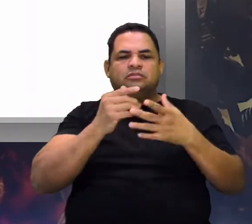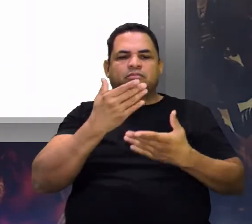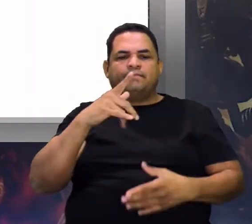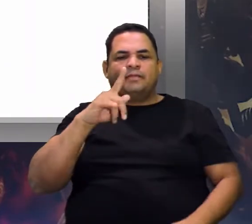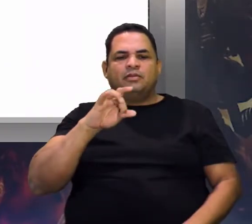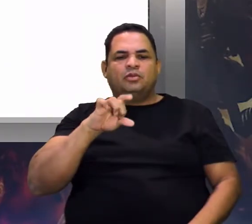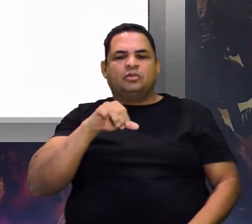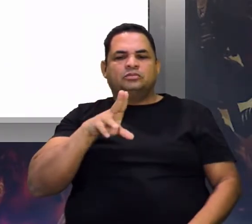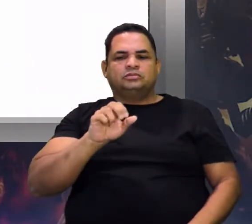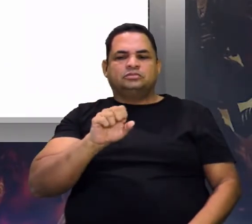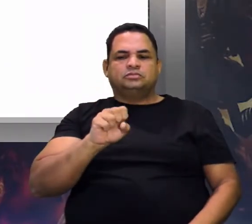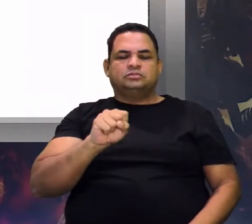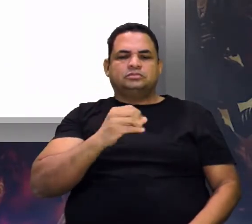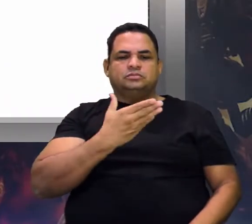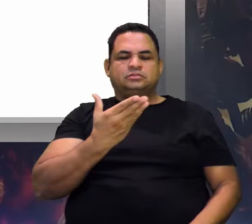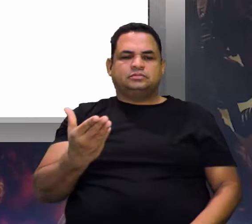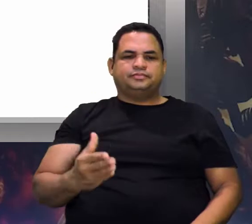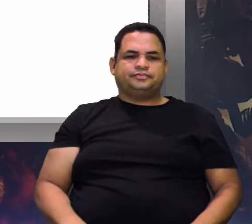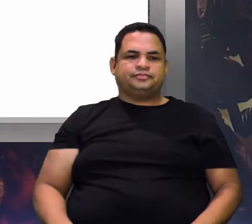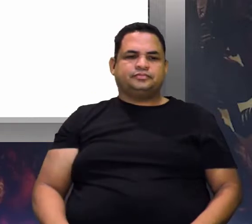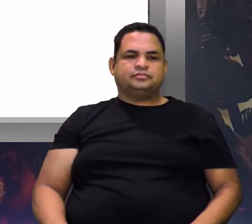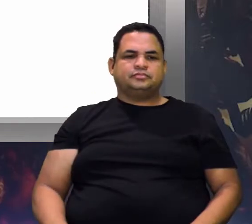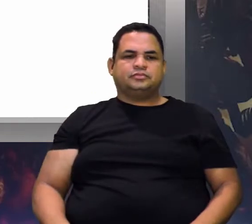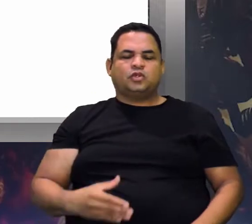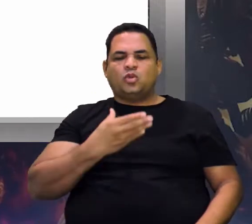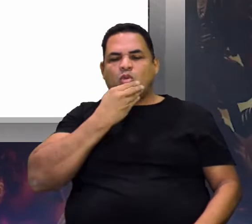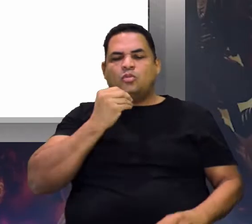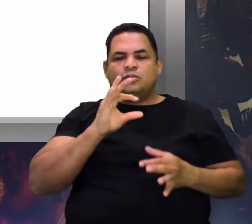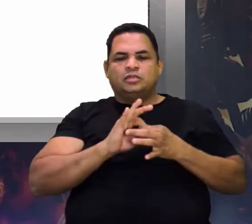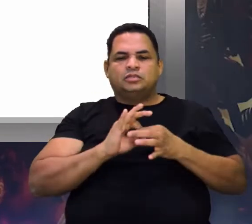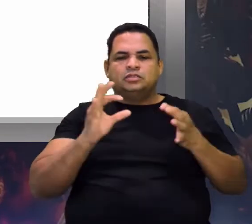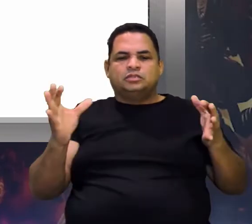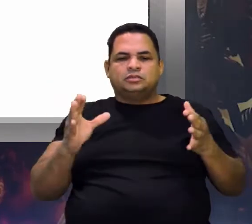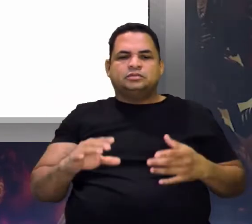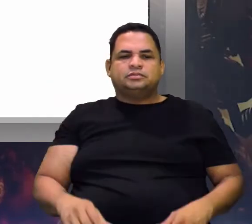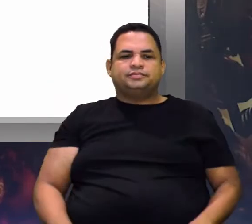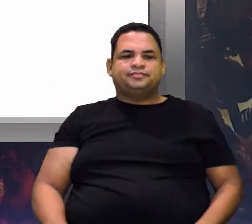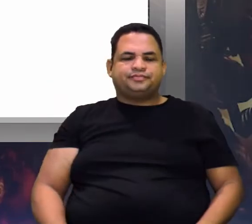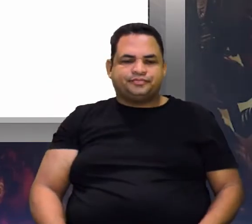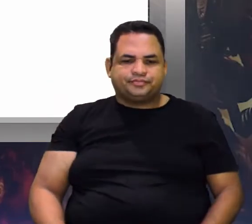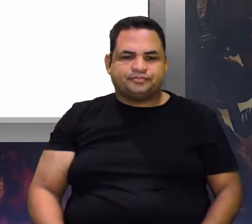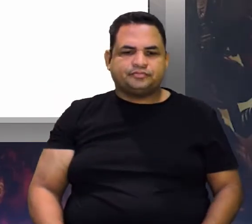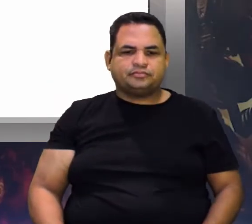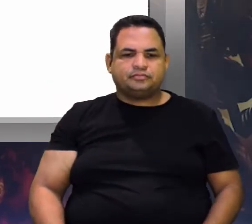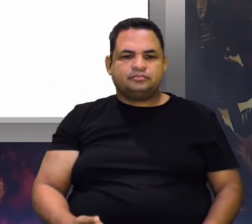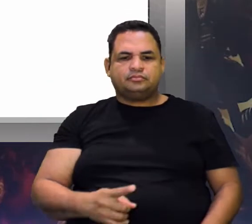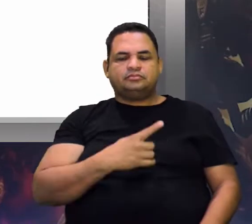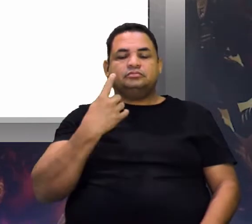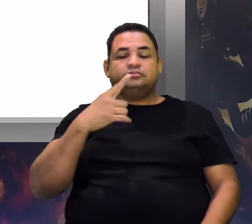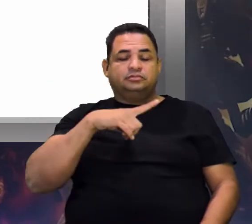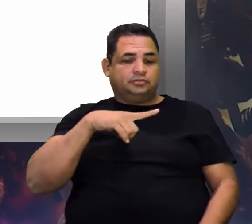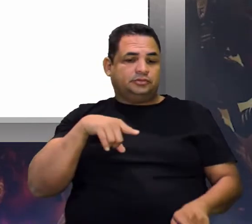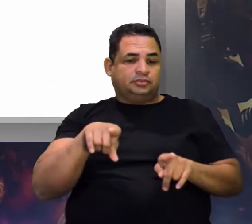chamada de plebeu. Plebeu, homens livres. E fora esses plebeus, nós tínhamos o